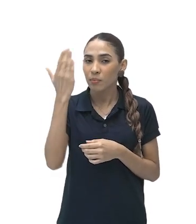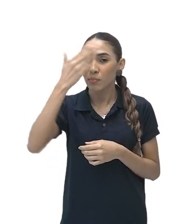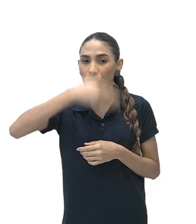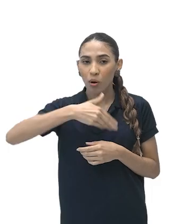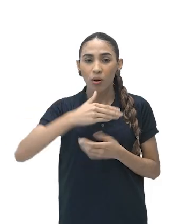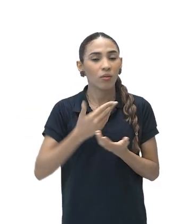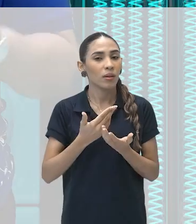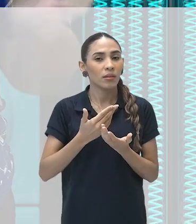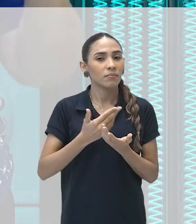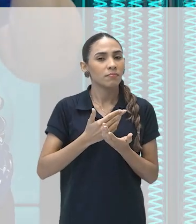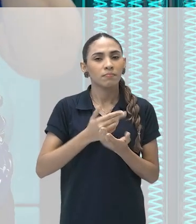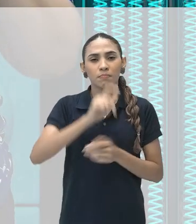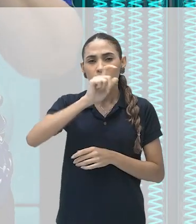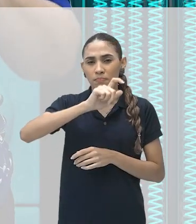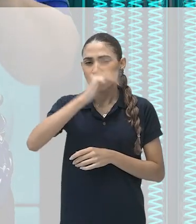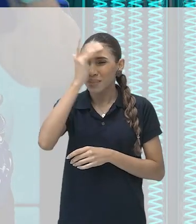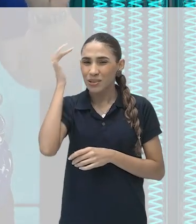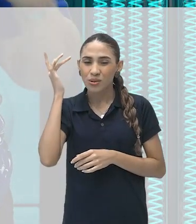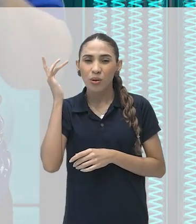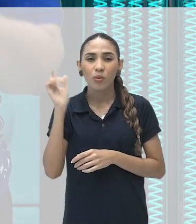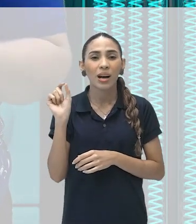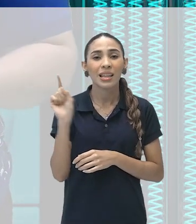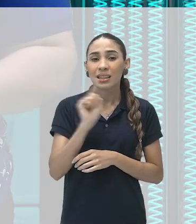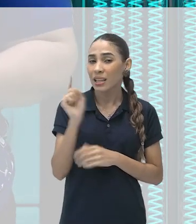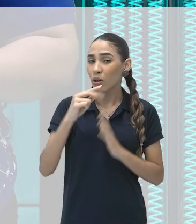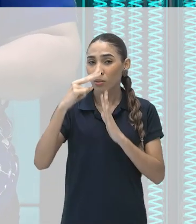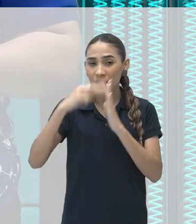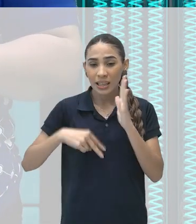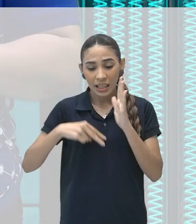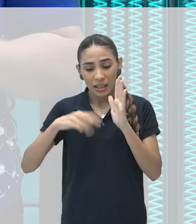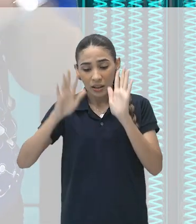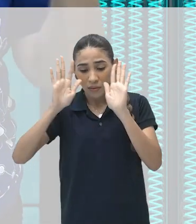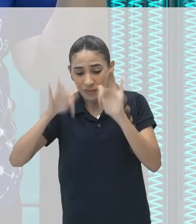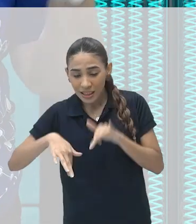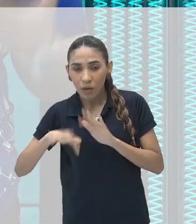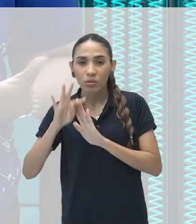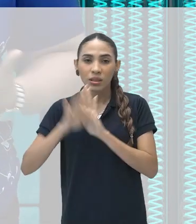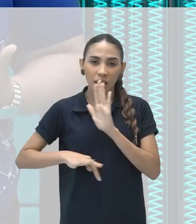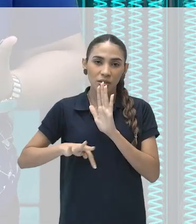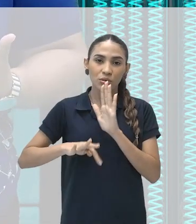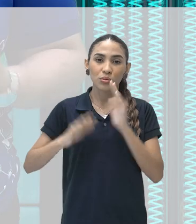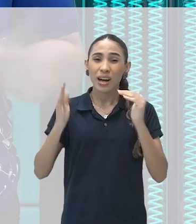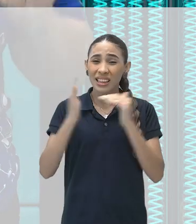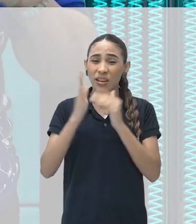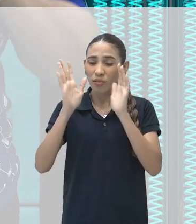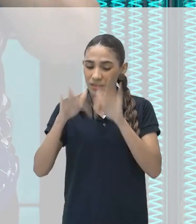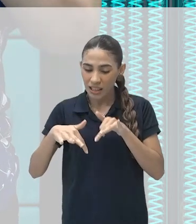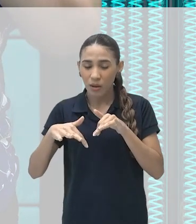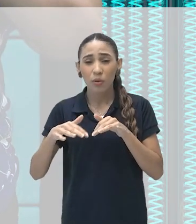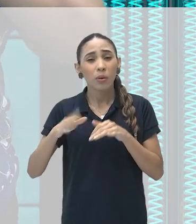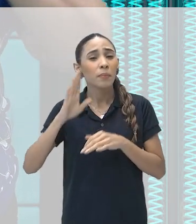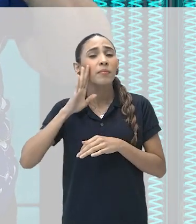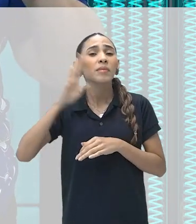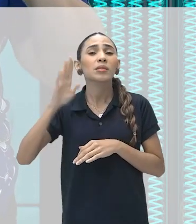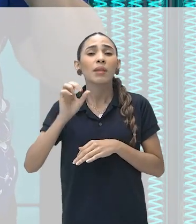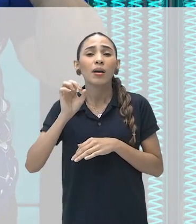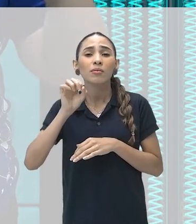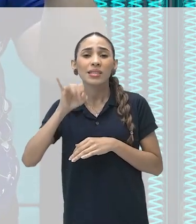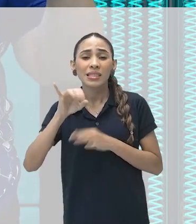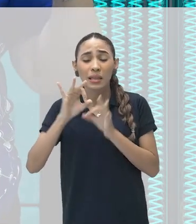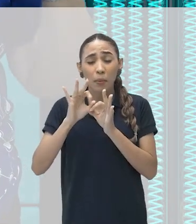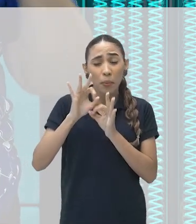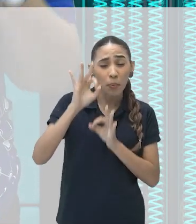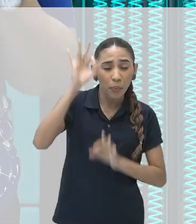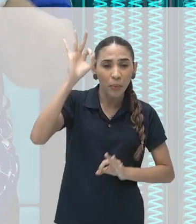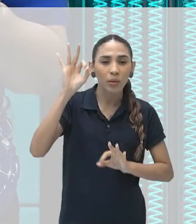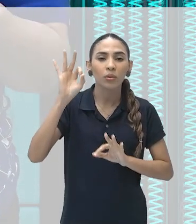a maioria das pessoas não lê o texto por completo, principalmente se ele for longo. Então, o título chamativo